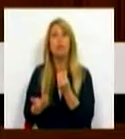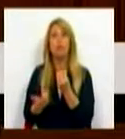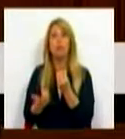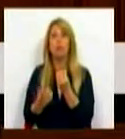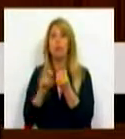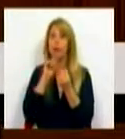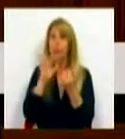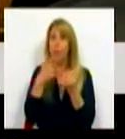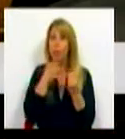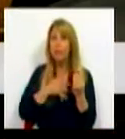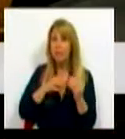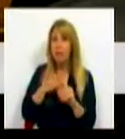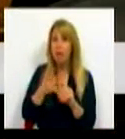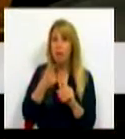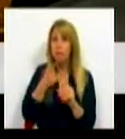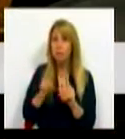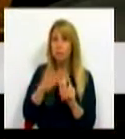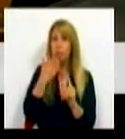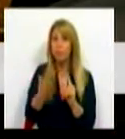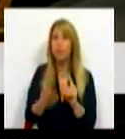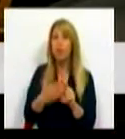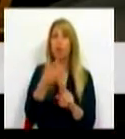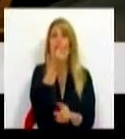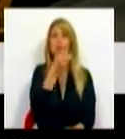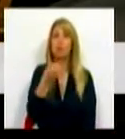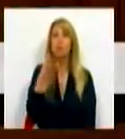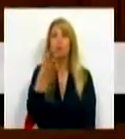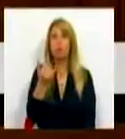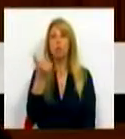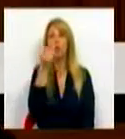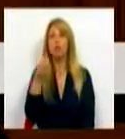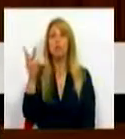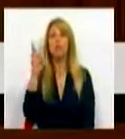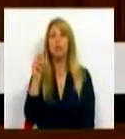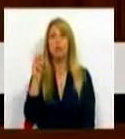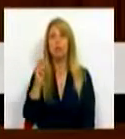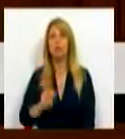Pode repetir os anos, por favor? 2012 e 2013.